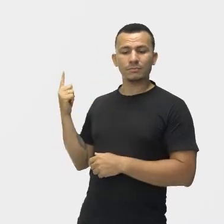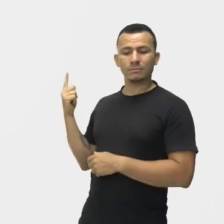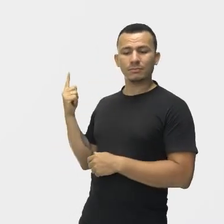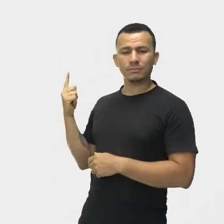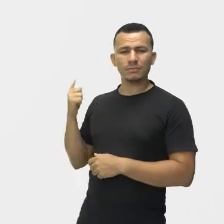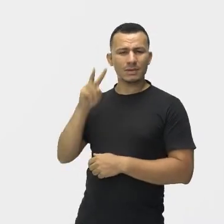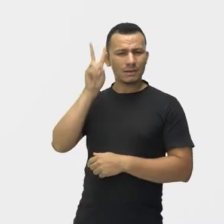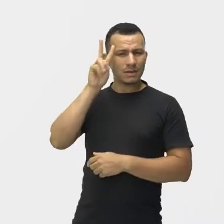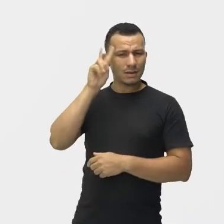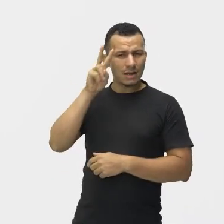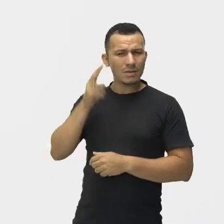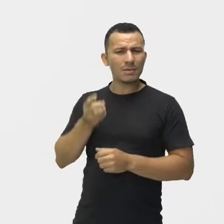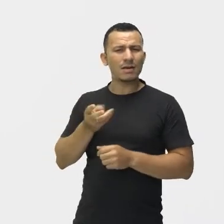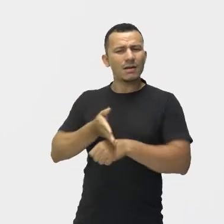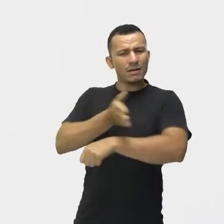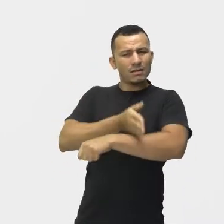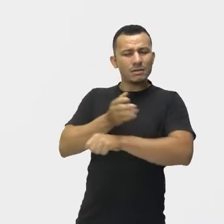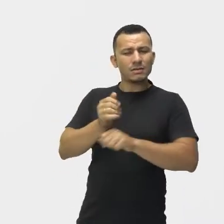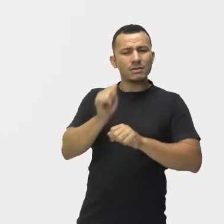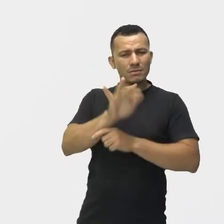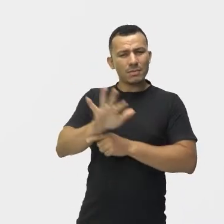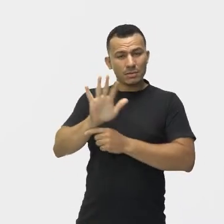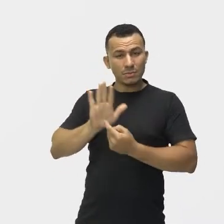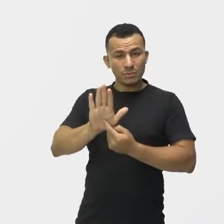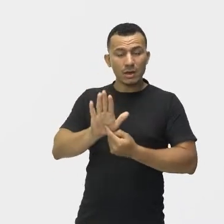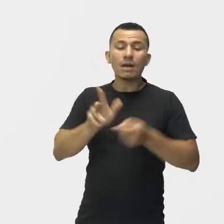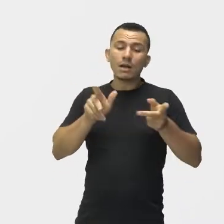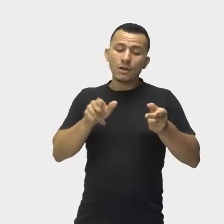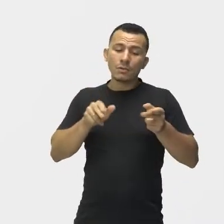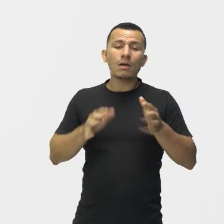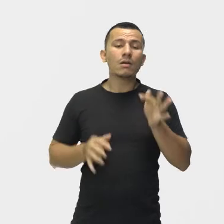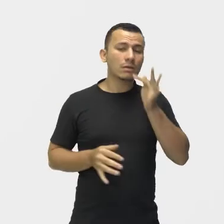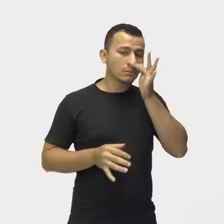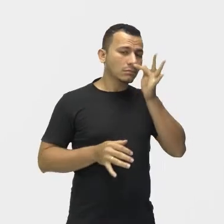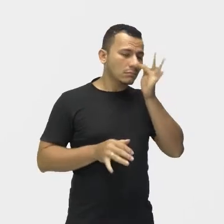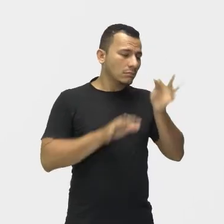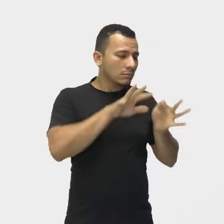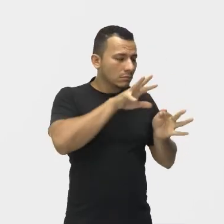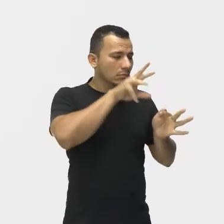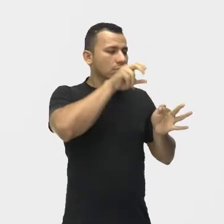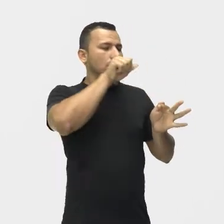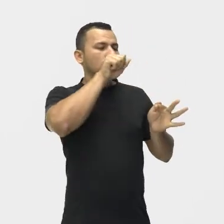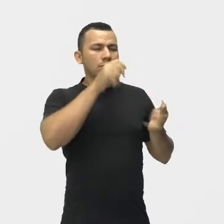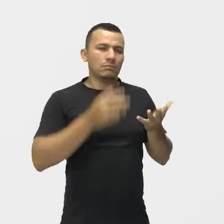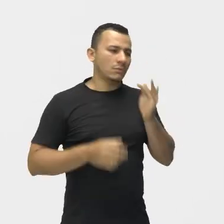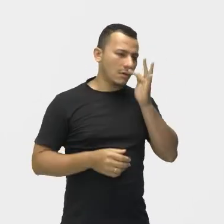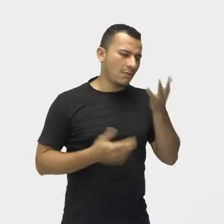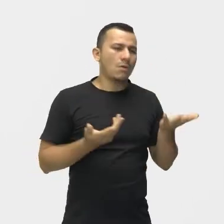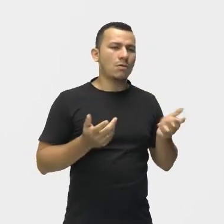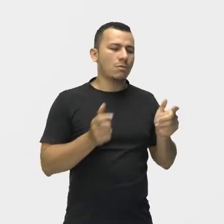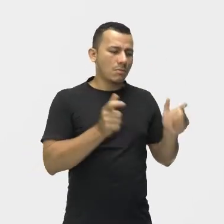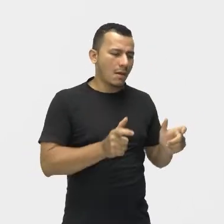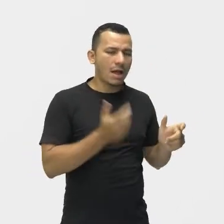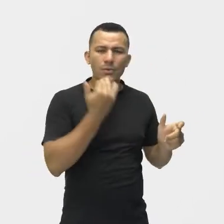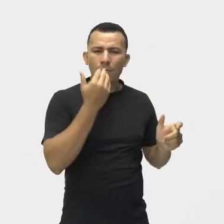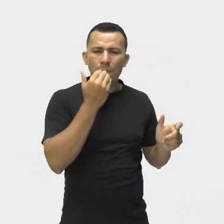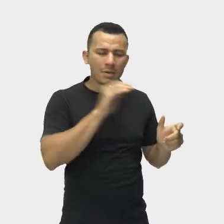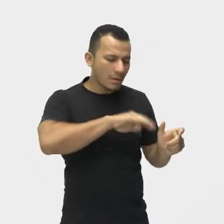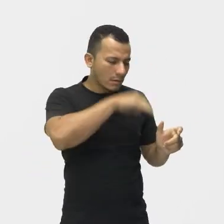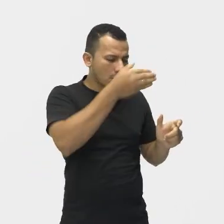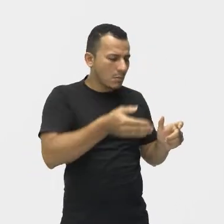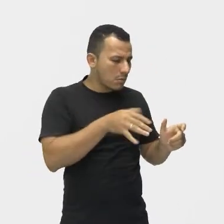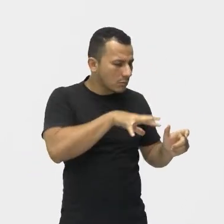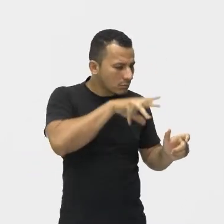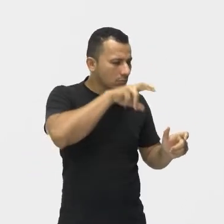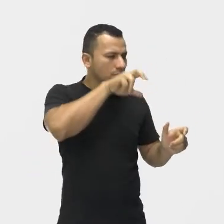imagem que a gente visualizou anteriormente de uma pessoa cheirando uma flor, né? Poderia ser uma flor, poderia ser um prato de uma comida que